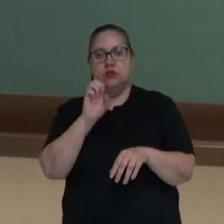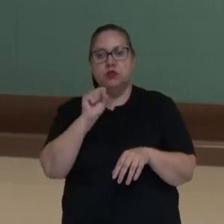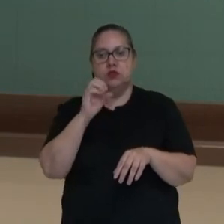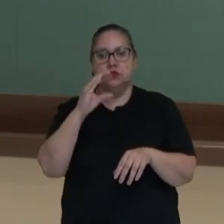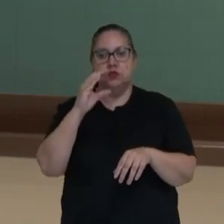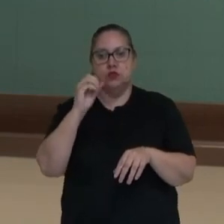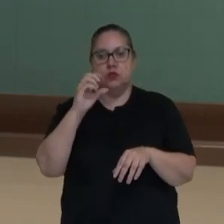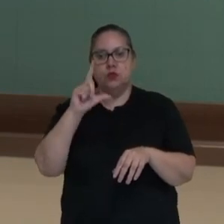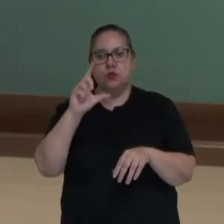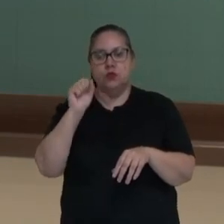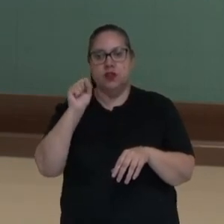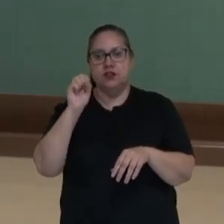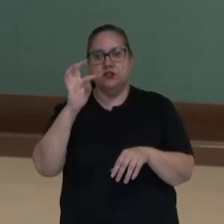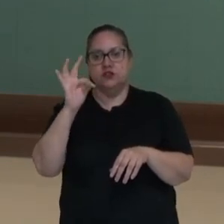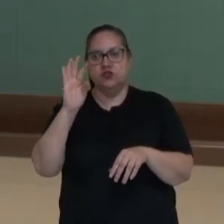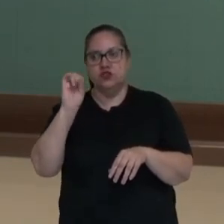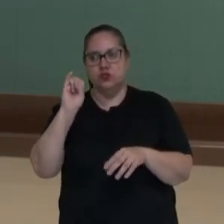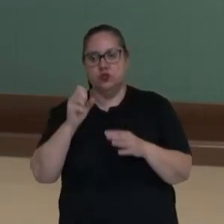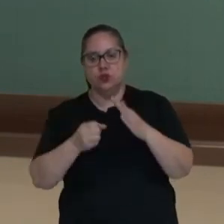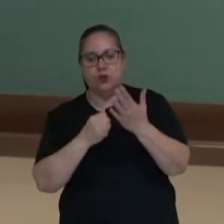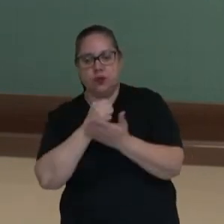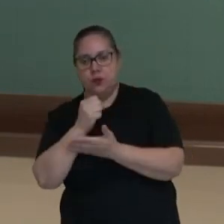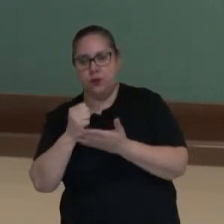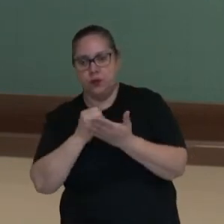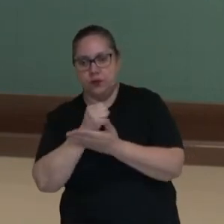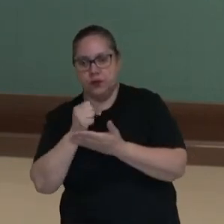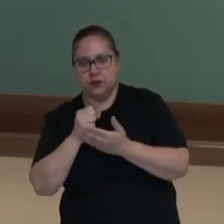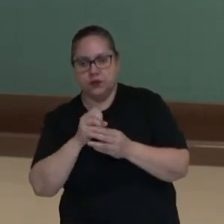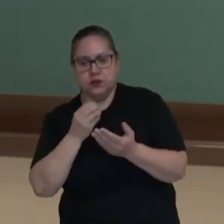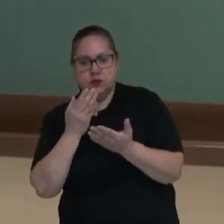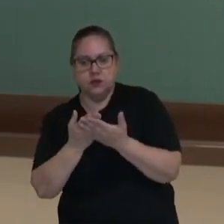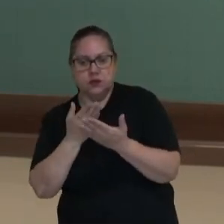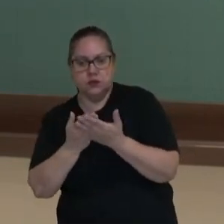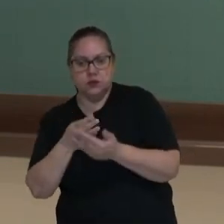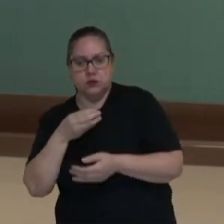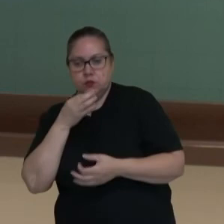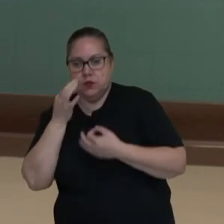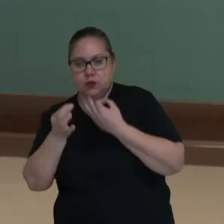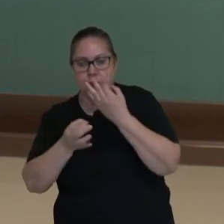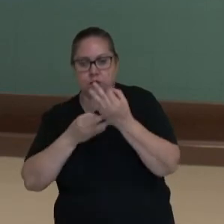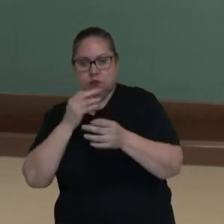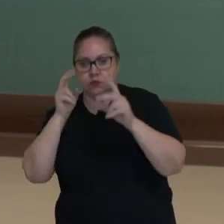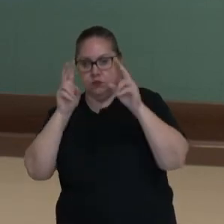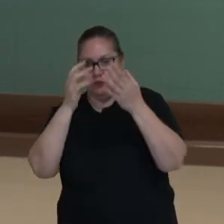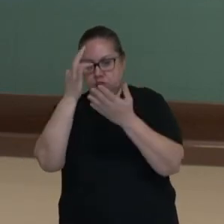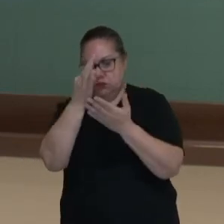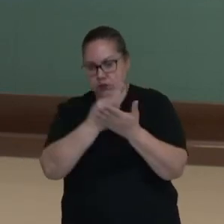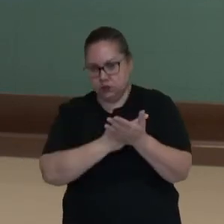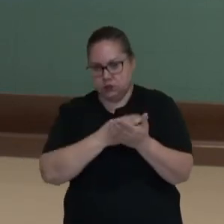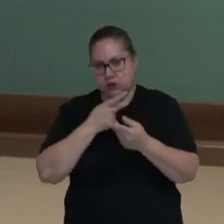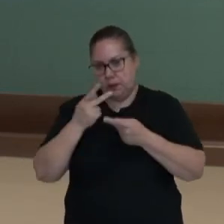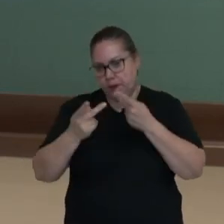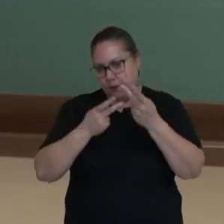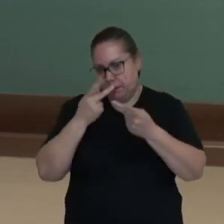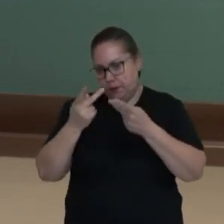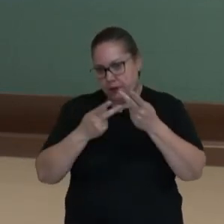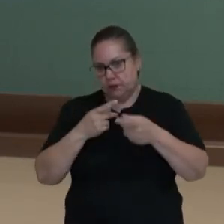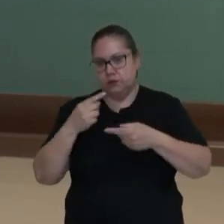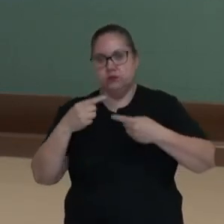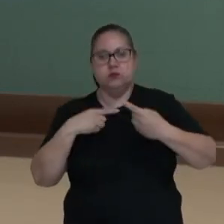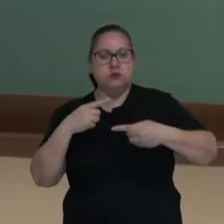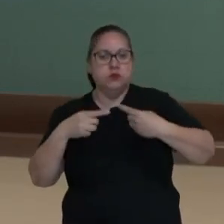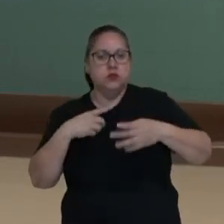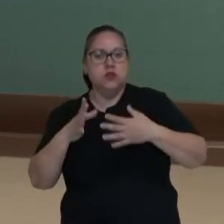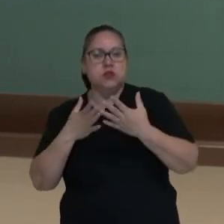escolástico, baseado nos conceitos de lectio, lição ou comentário sobre um texto, e a disputatio, levantamento